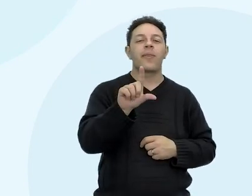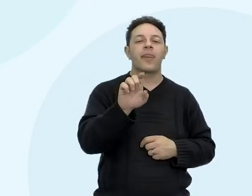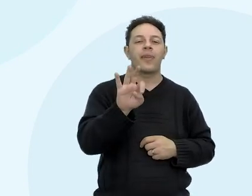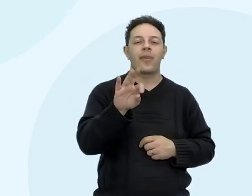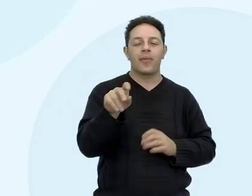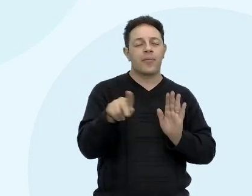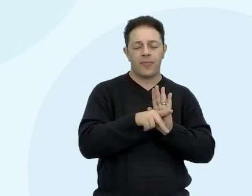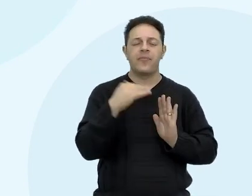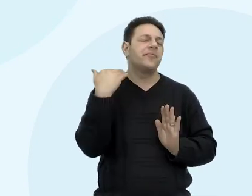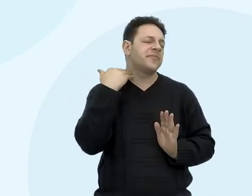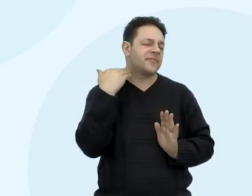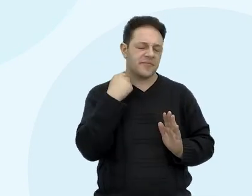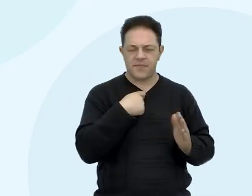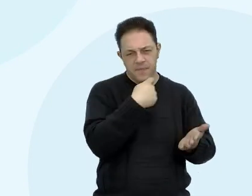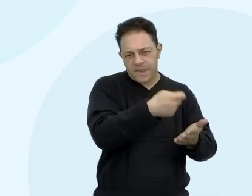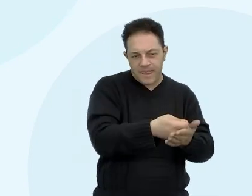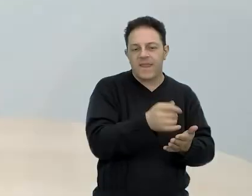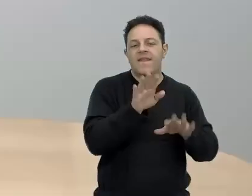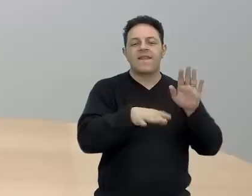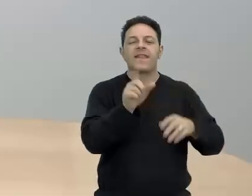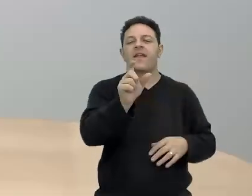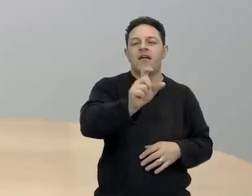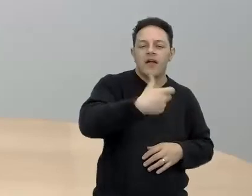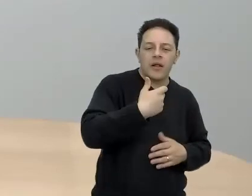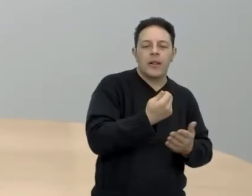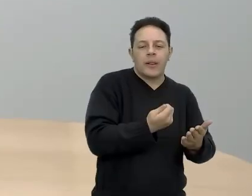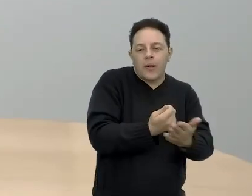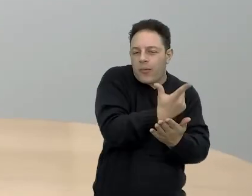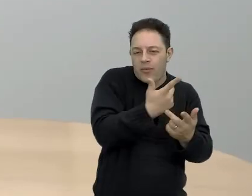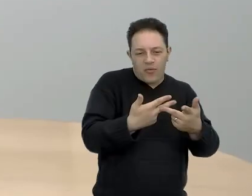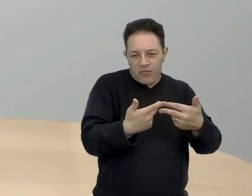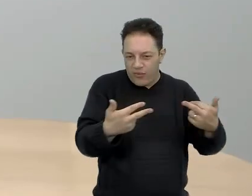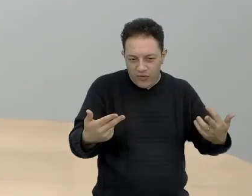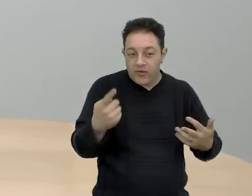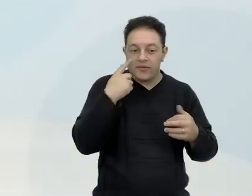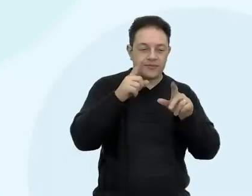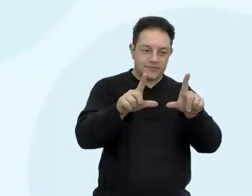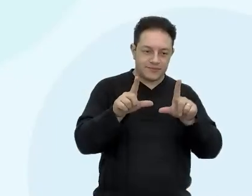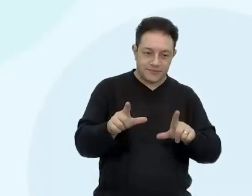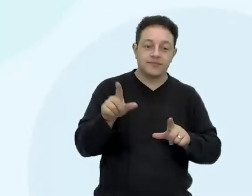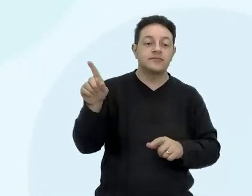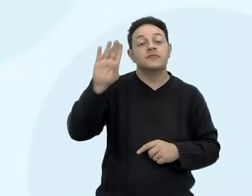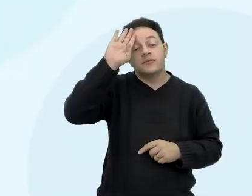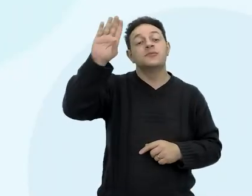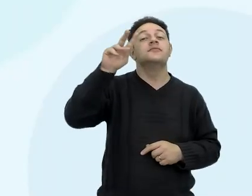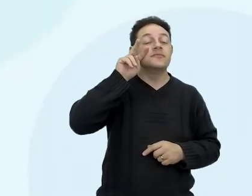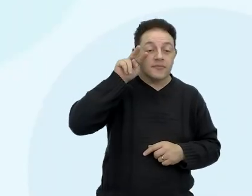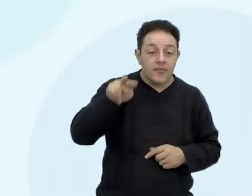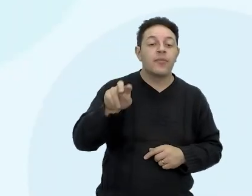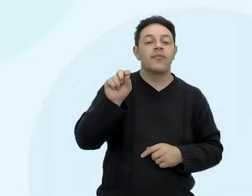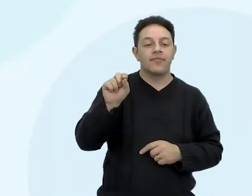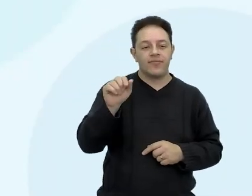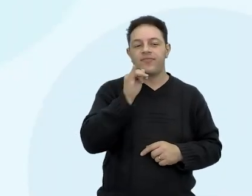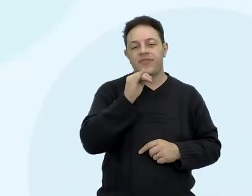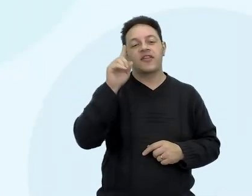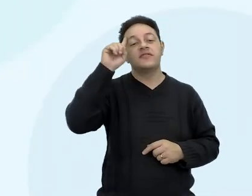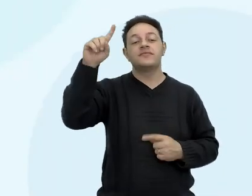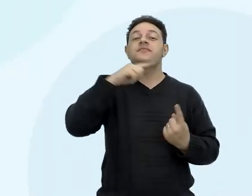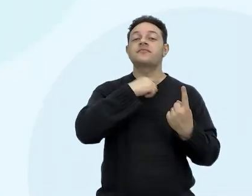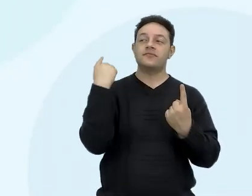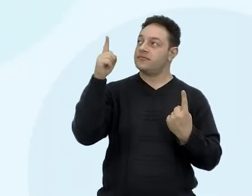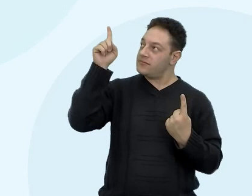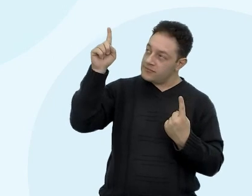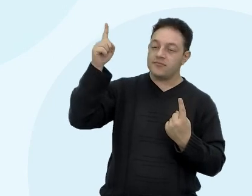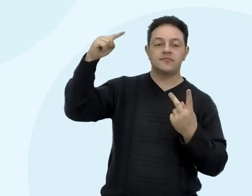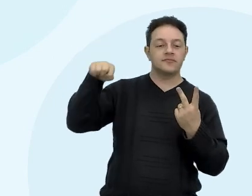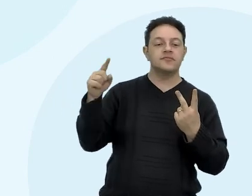bancário, uma conta aí de boleto de compra que a gente diz, o principal, né, tirando o vencimento e o valor,